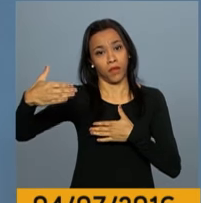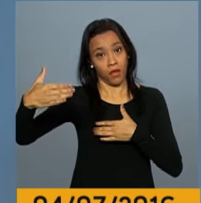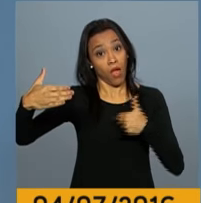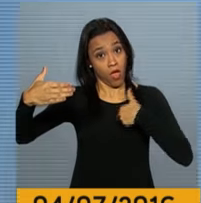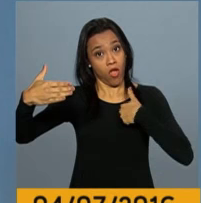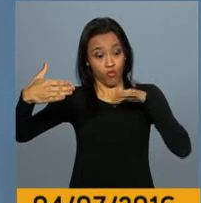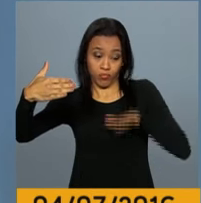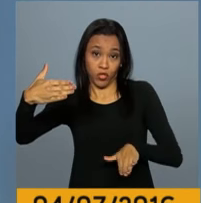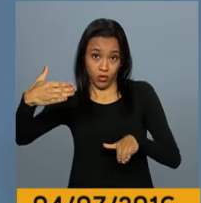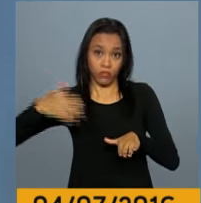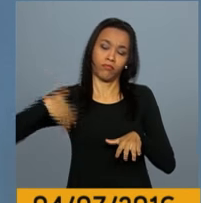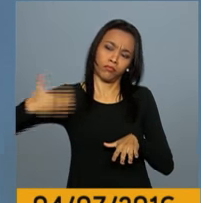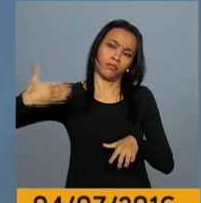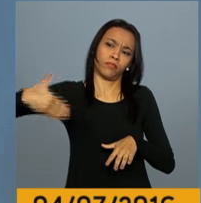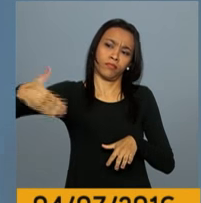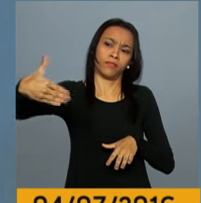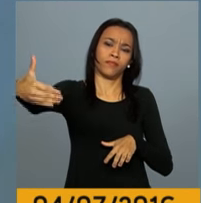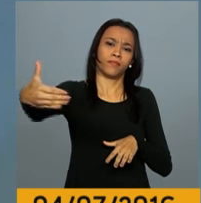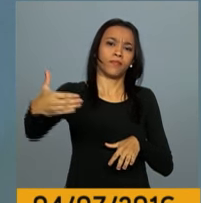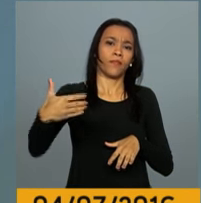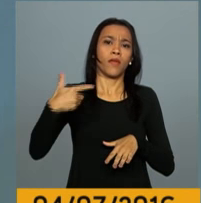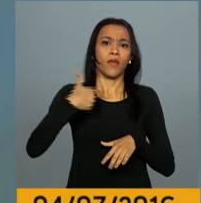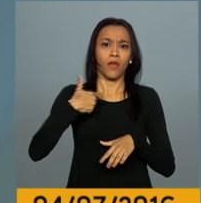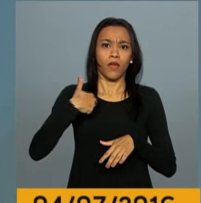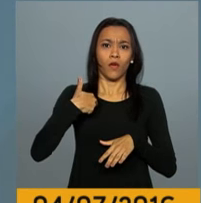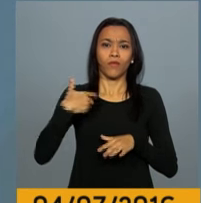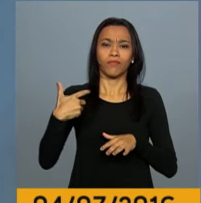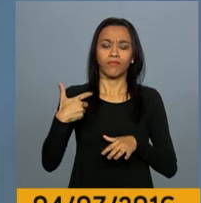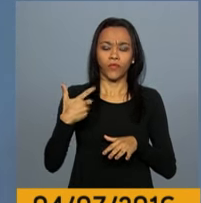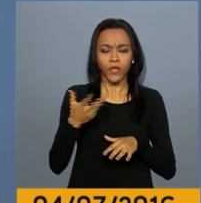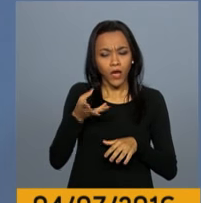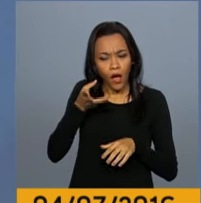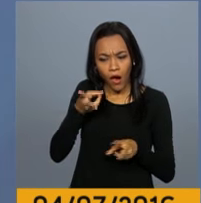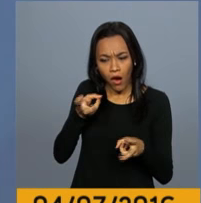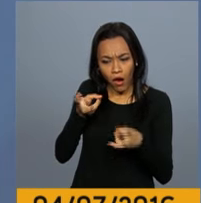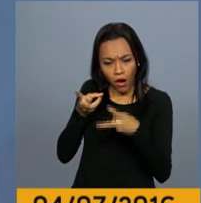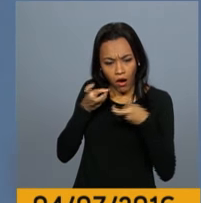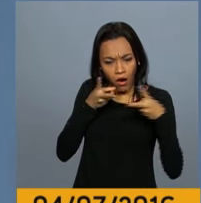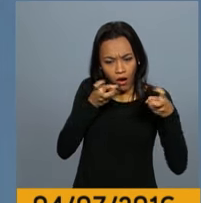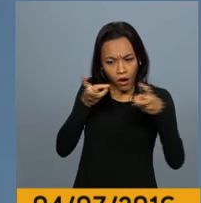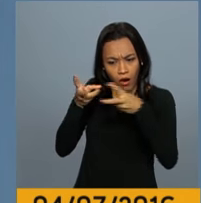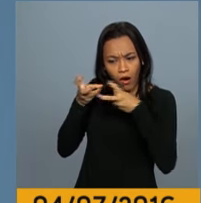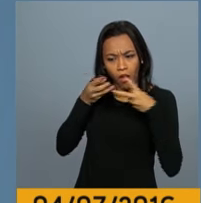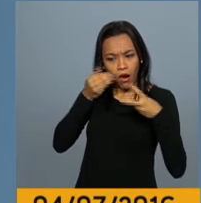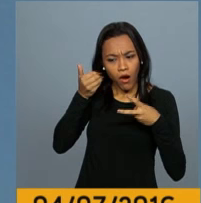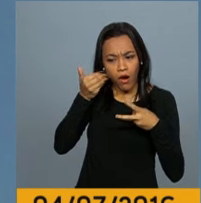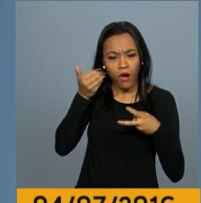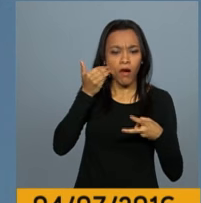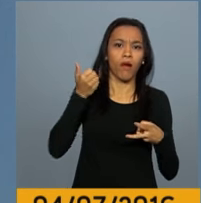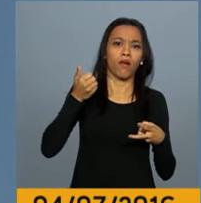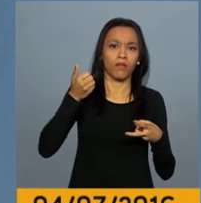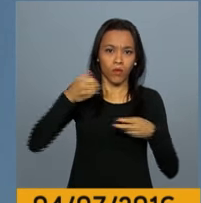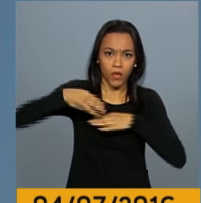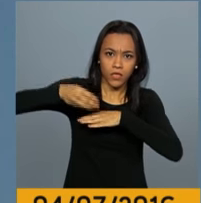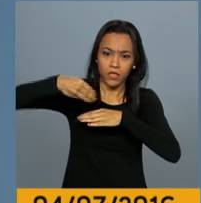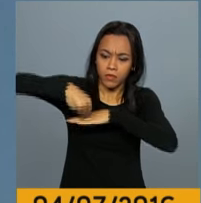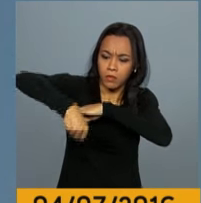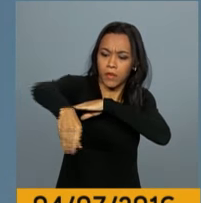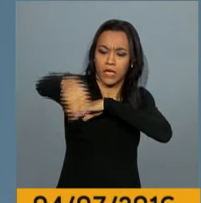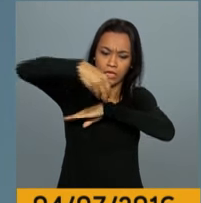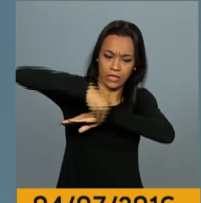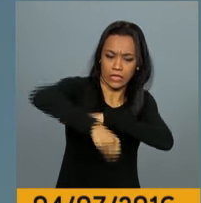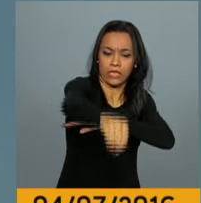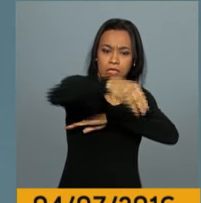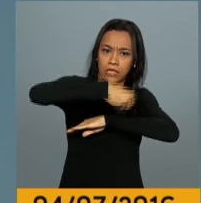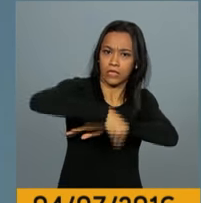menino ainda, eu fui tomando contato com as plantações que meu